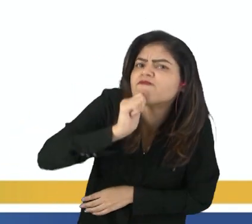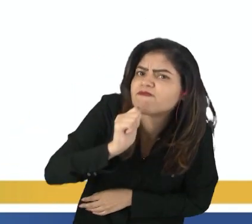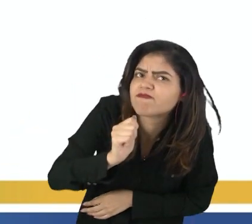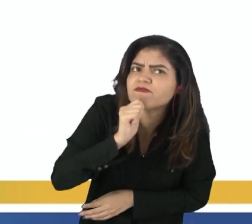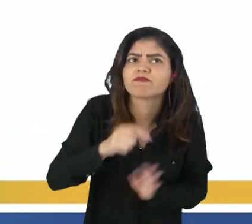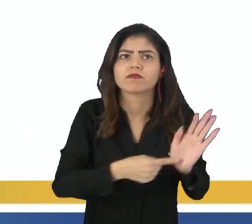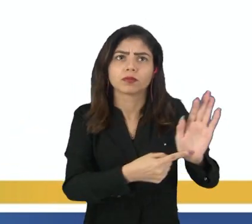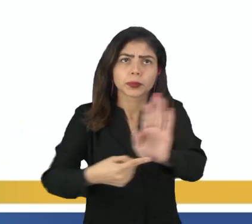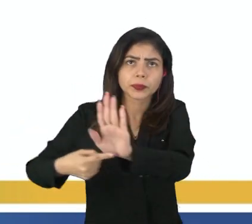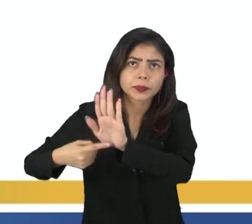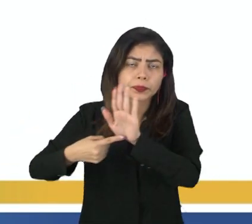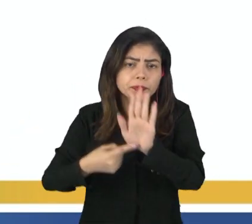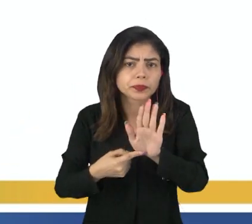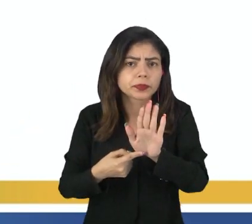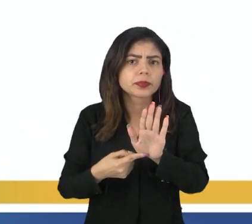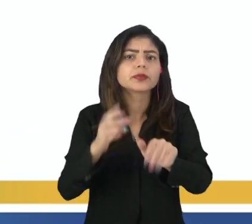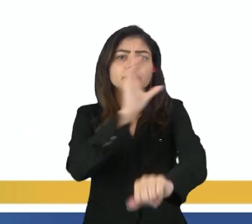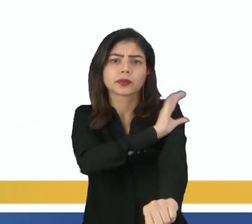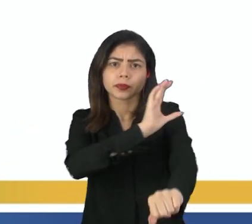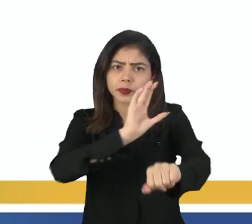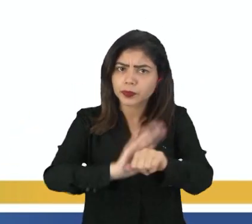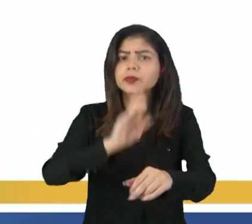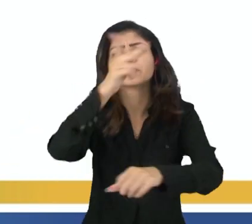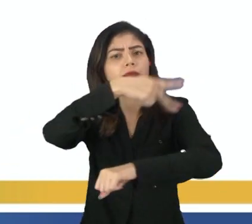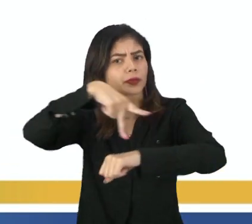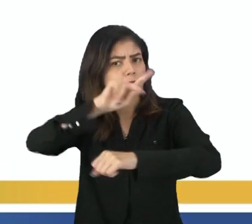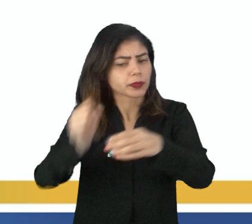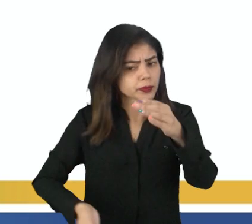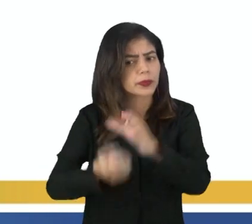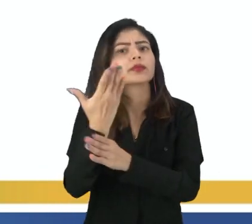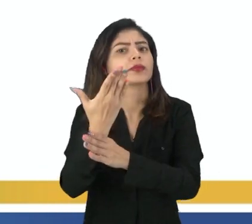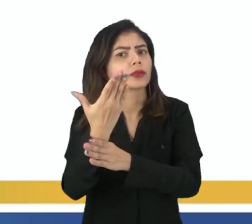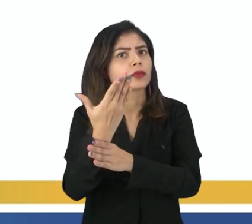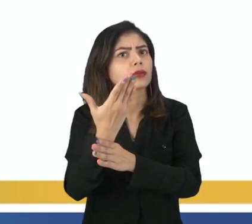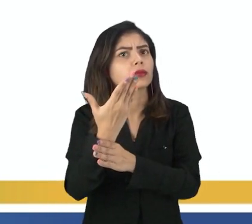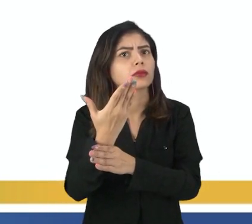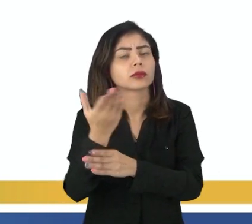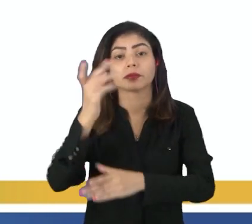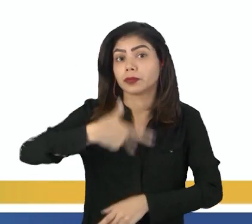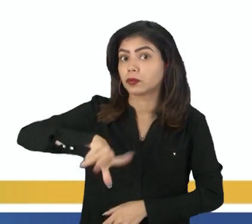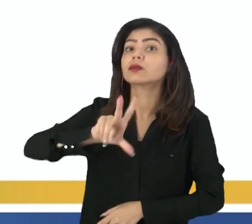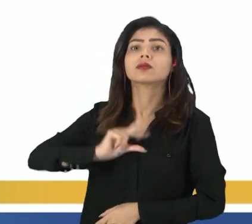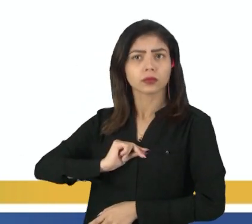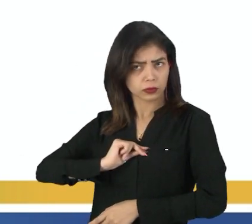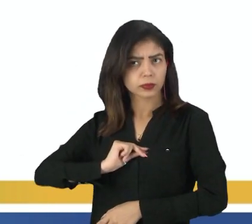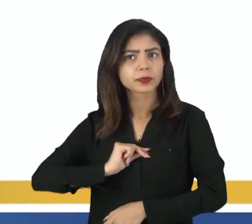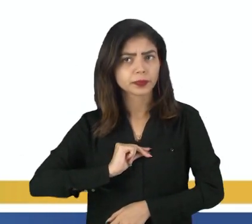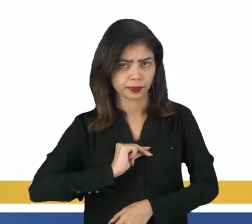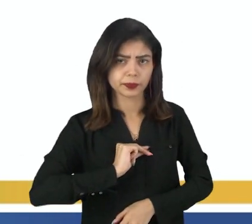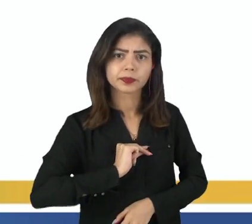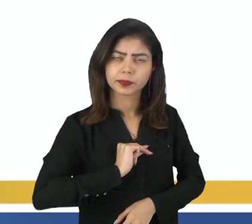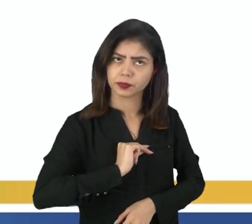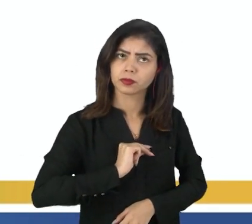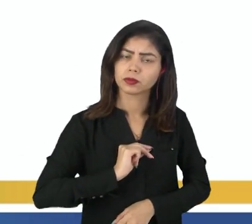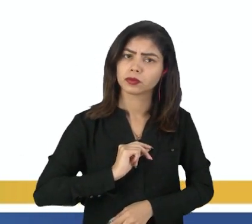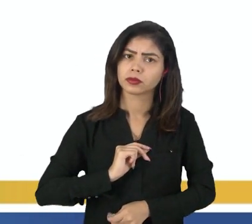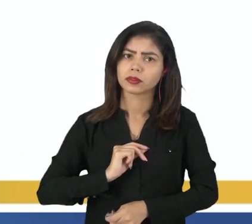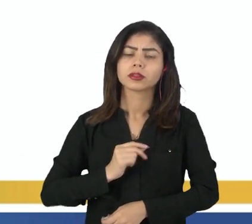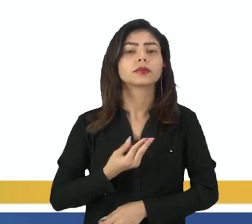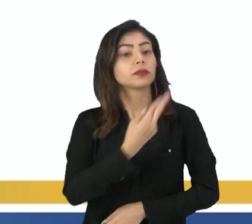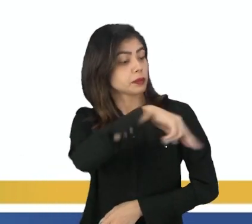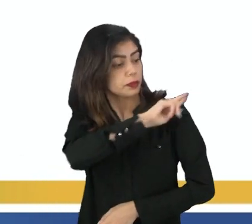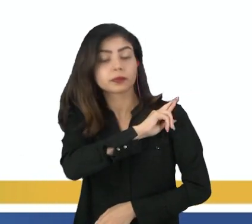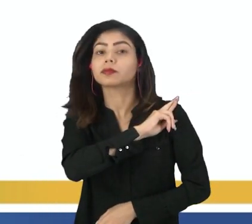trazerem a cultura e costume de seu país de origem, os portugueses foram